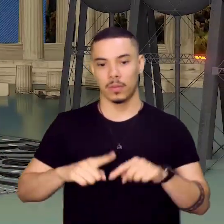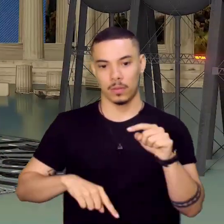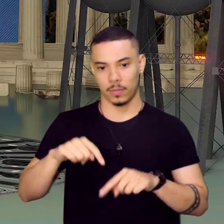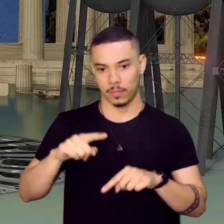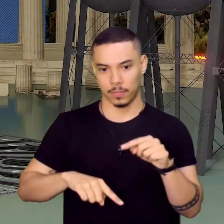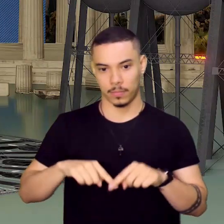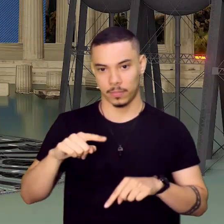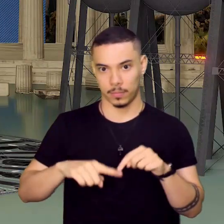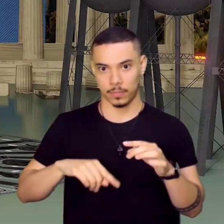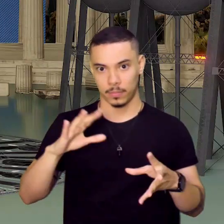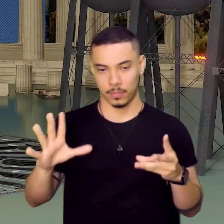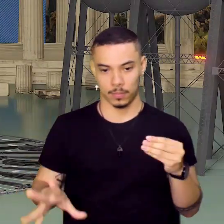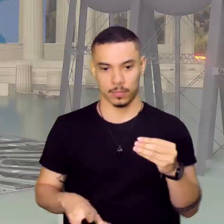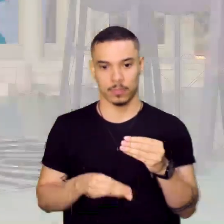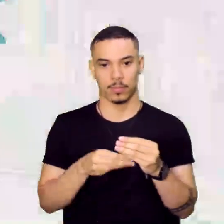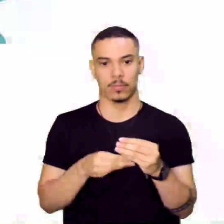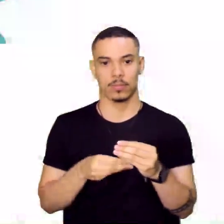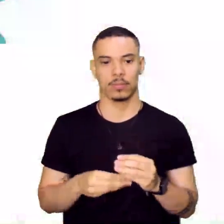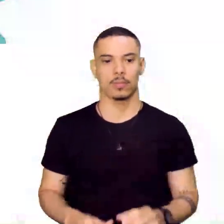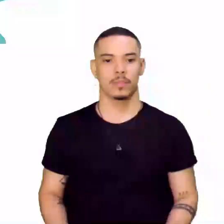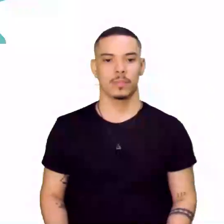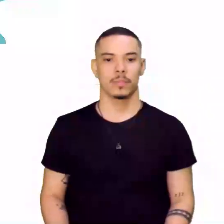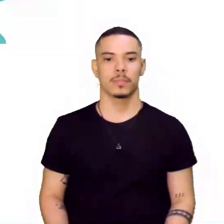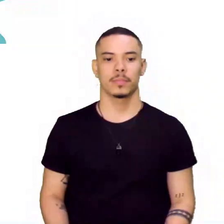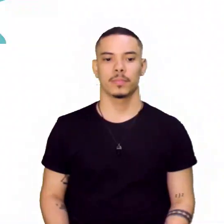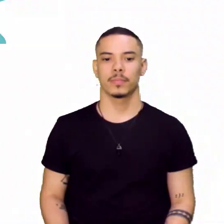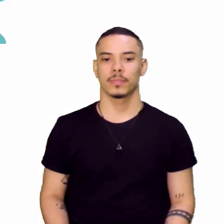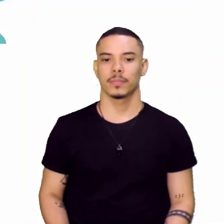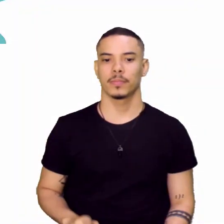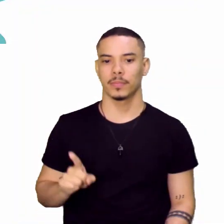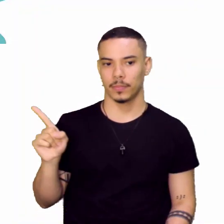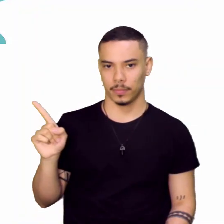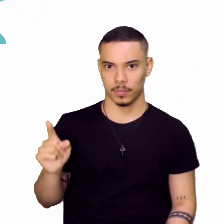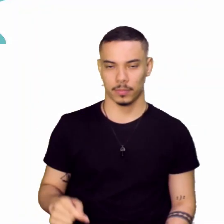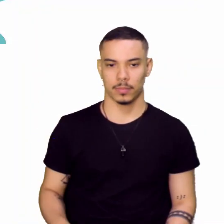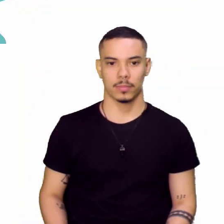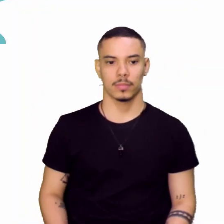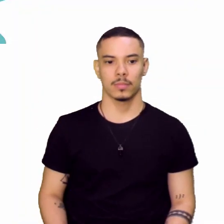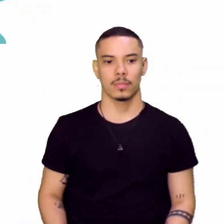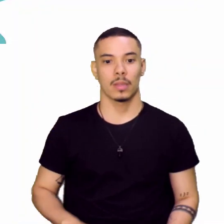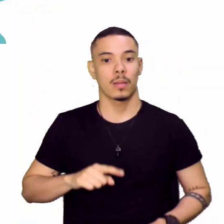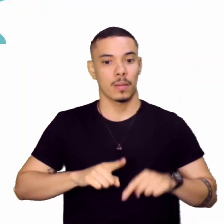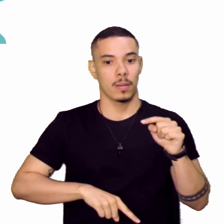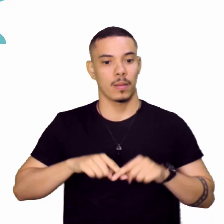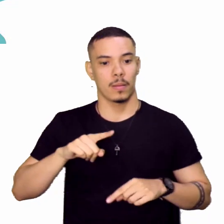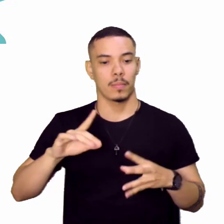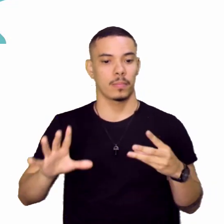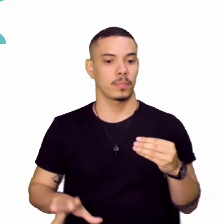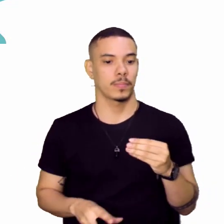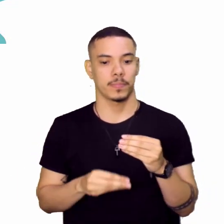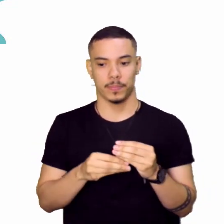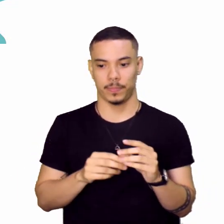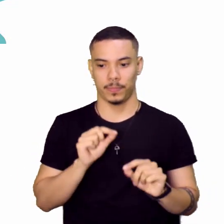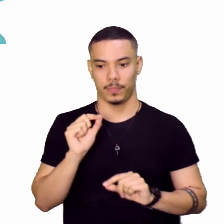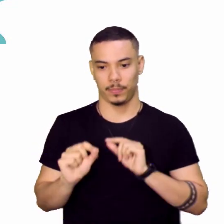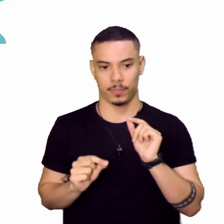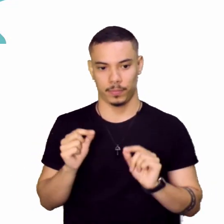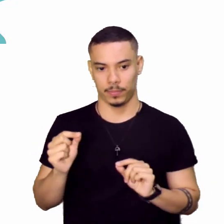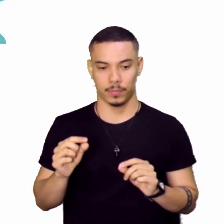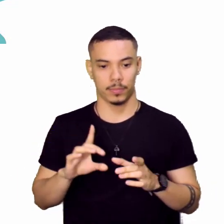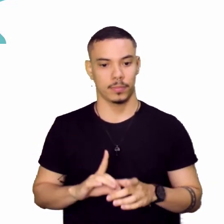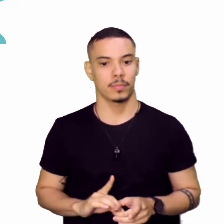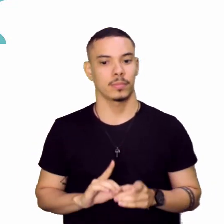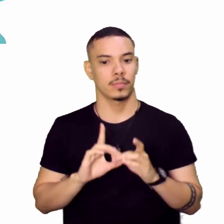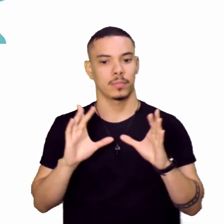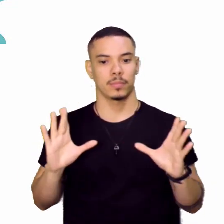material complementar vamos lá aí gente o material complementar temos o quê ó